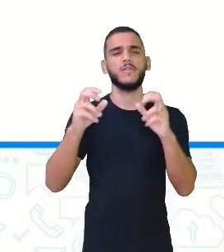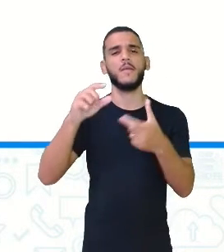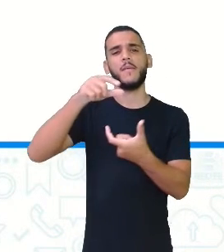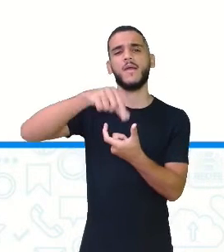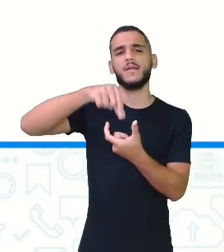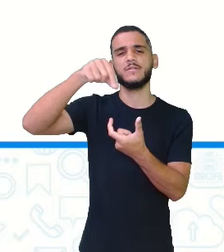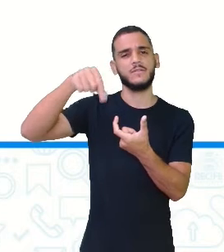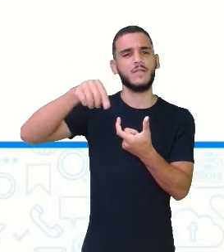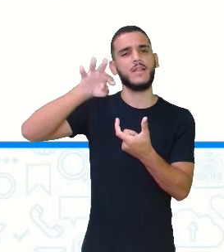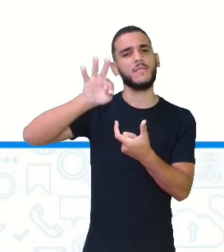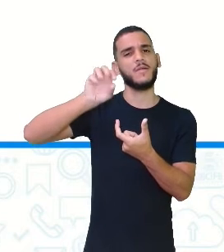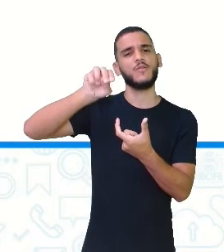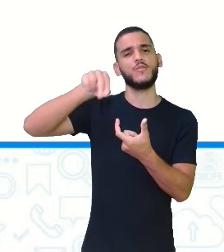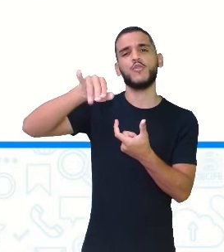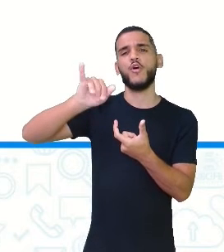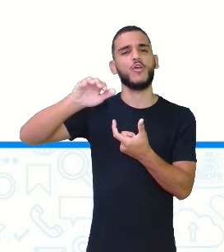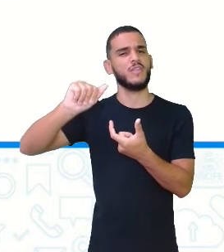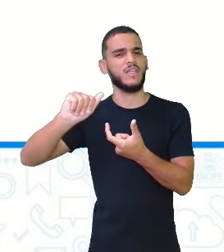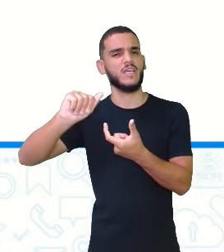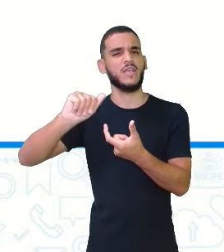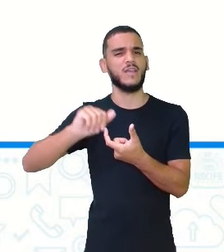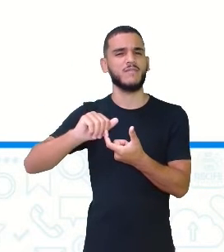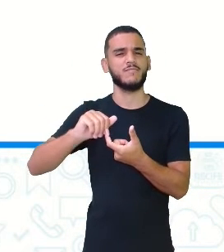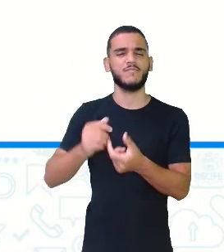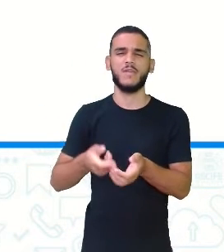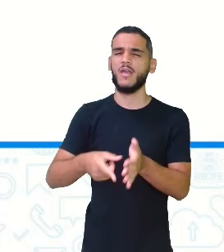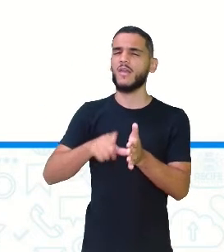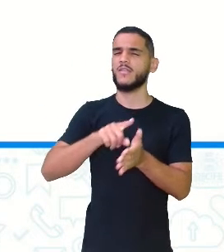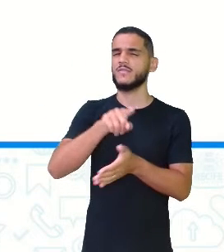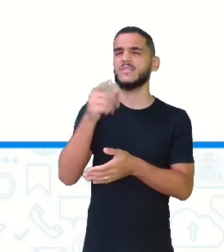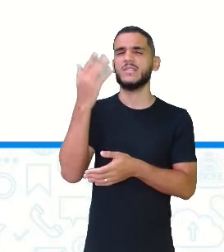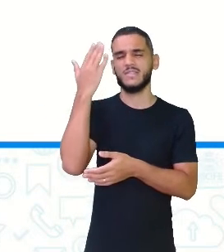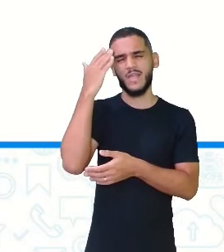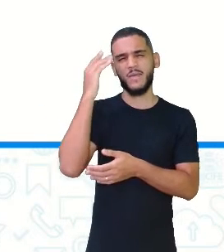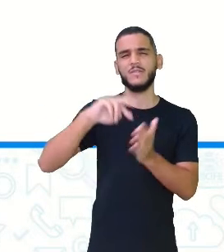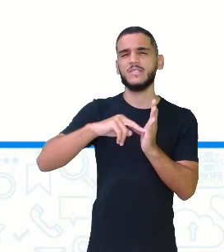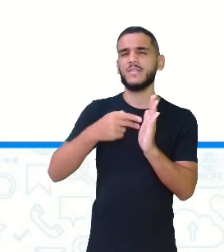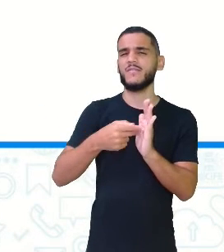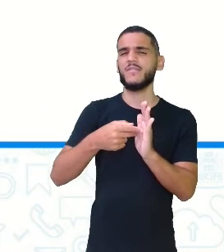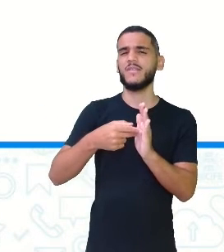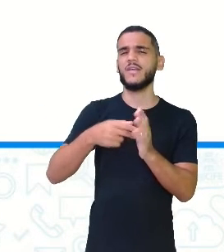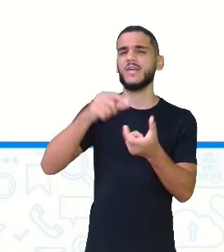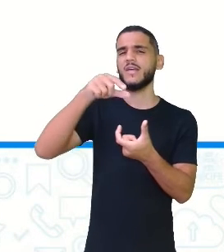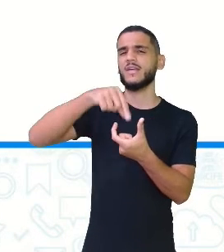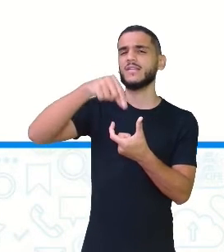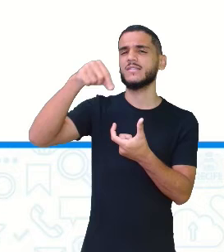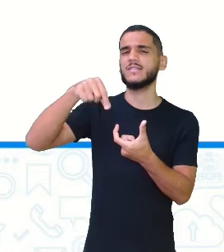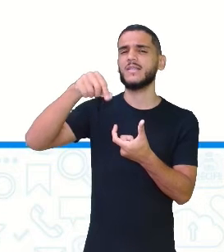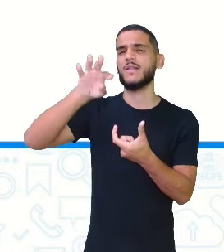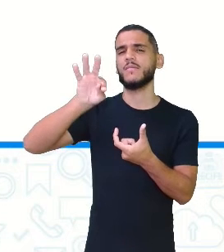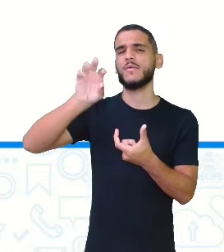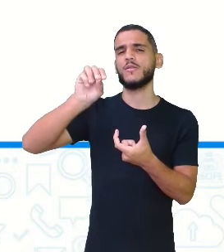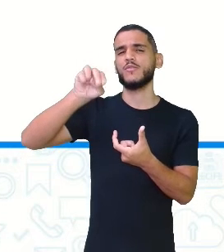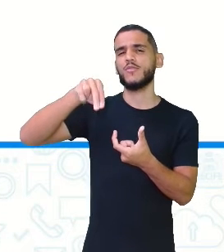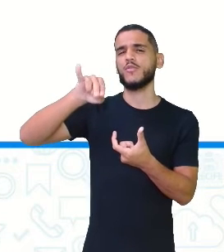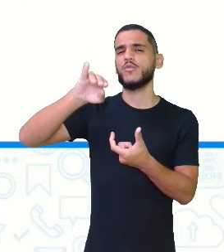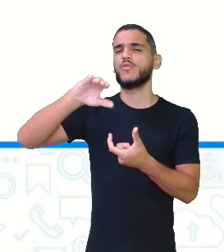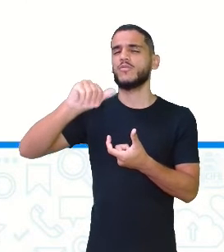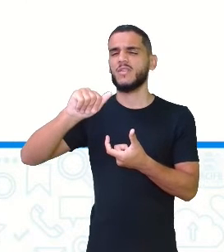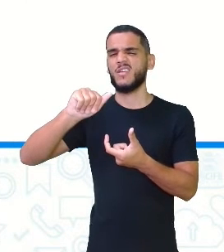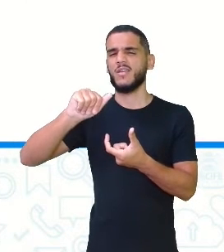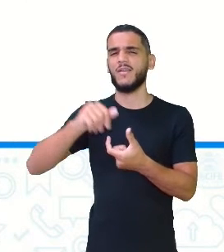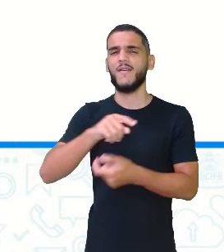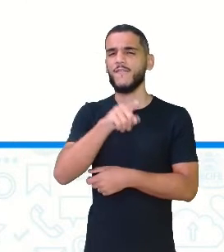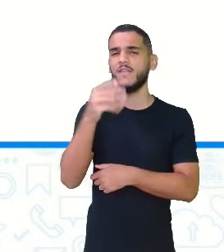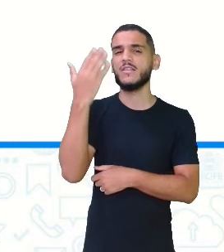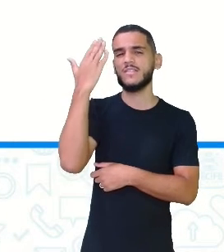sim, mas antes, você sabe o que é sílaba tônica? Vocês sabem